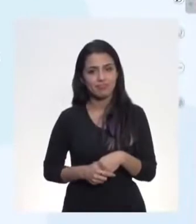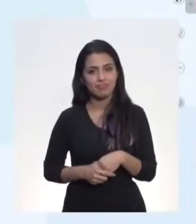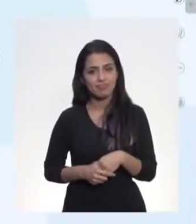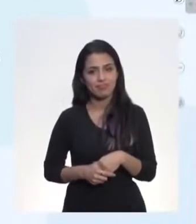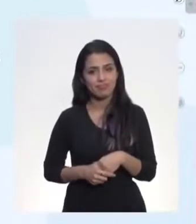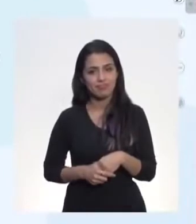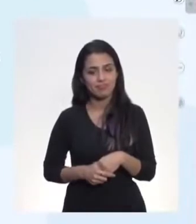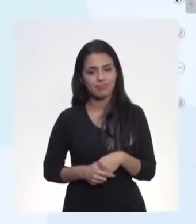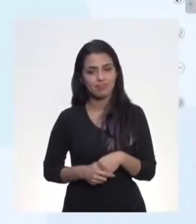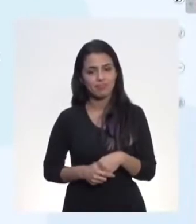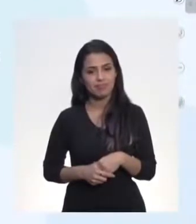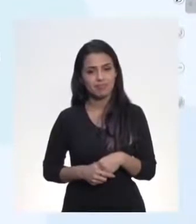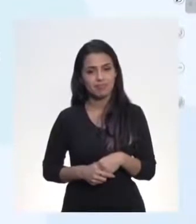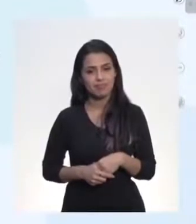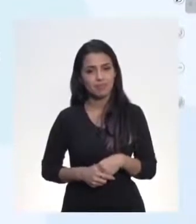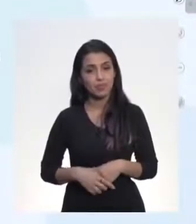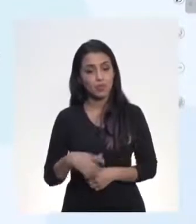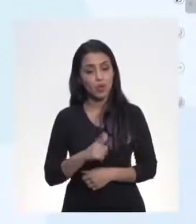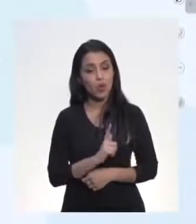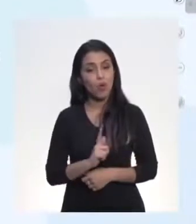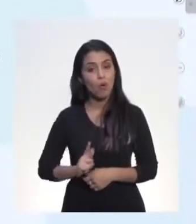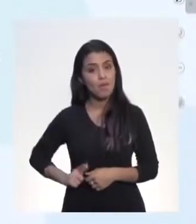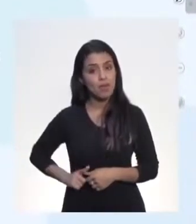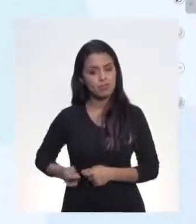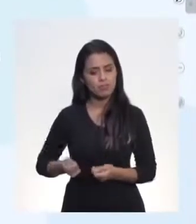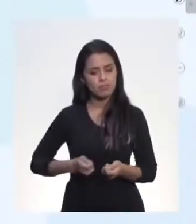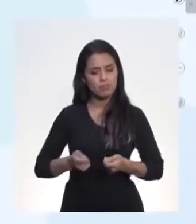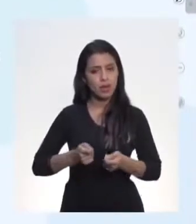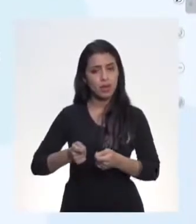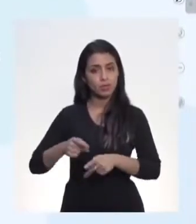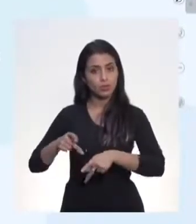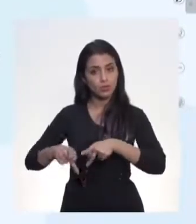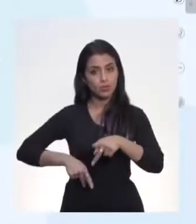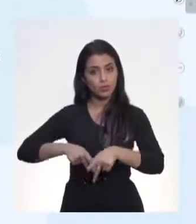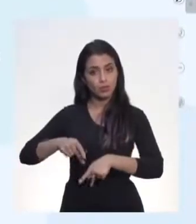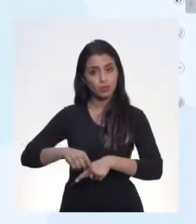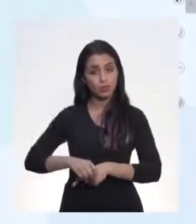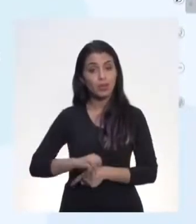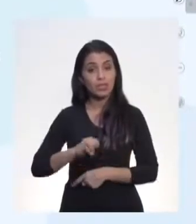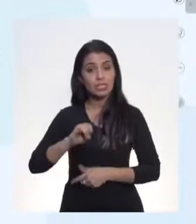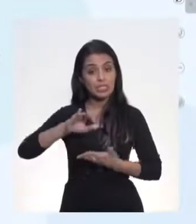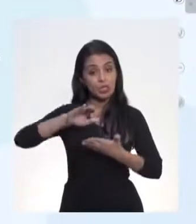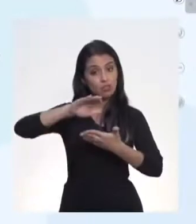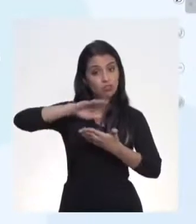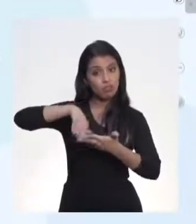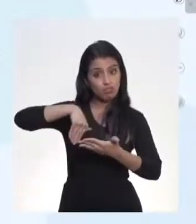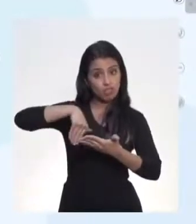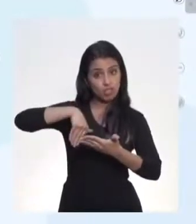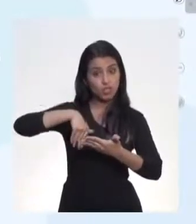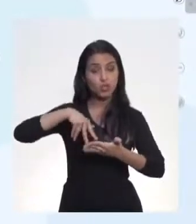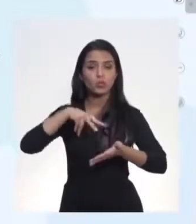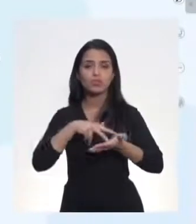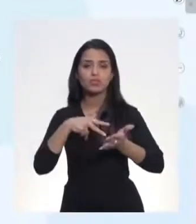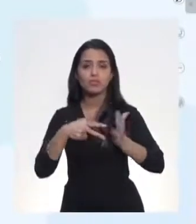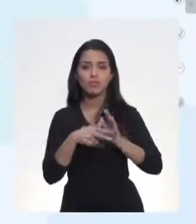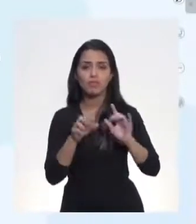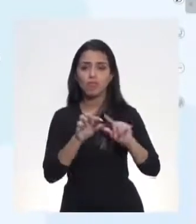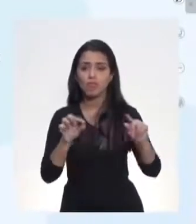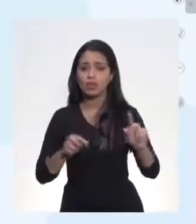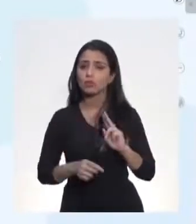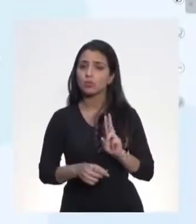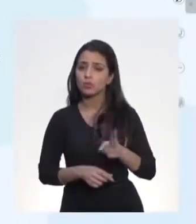é o governo do povo. Nessa daqui, ó, inclusive se eu tirar, ela Eu continua entendo. com o mesmo sentido. Eu